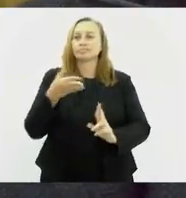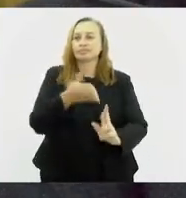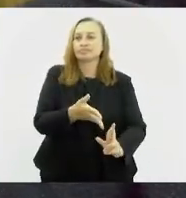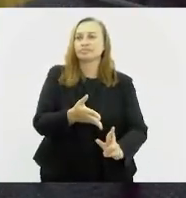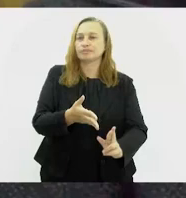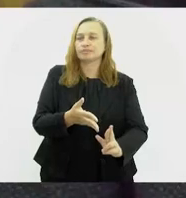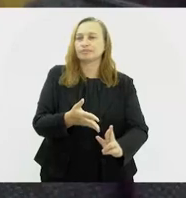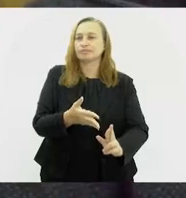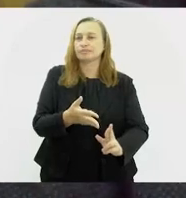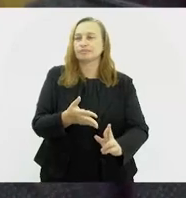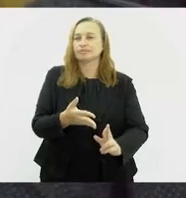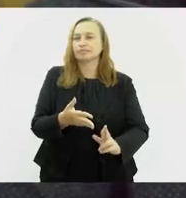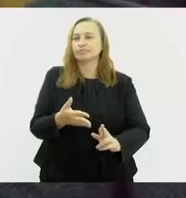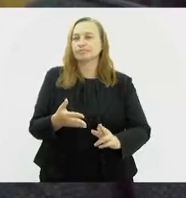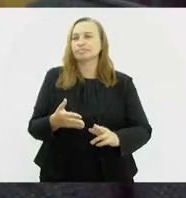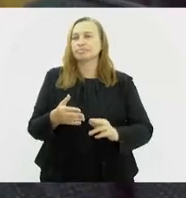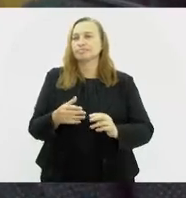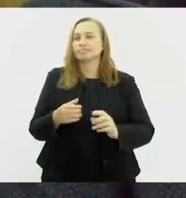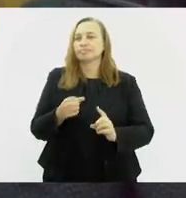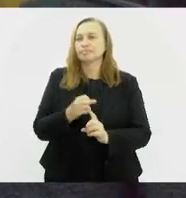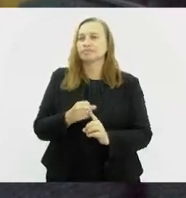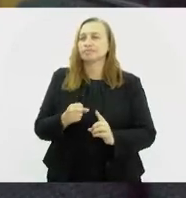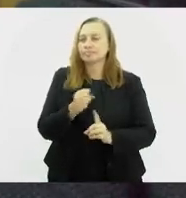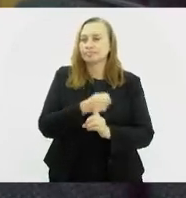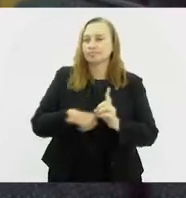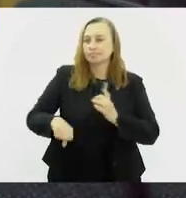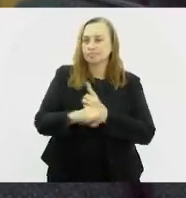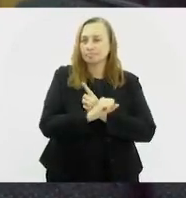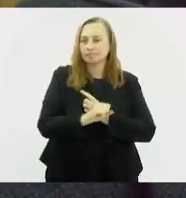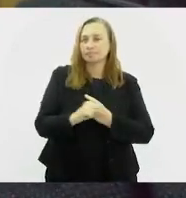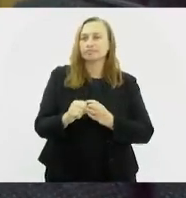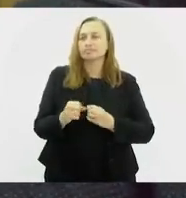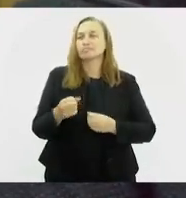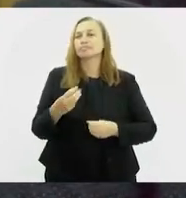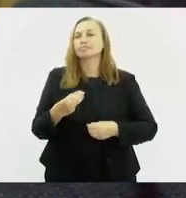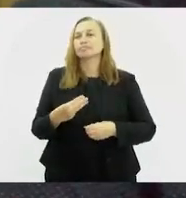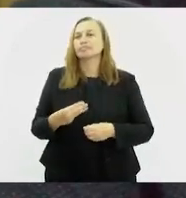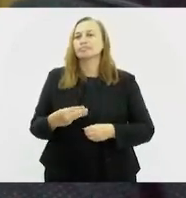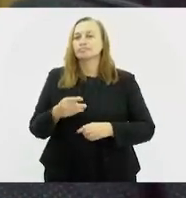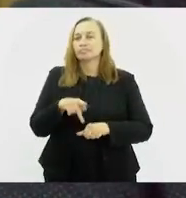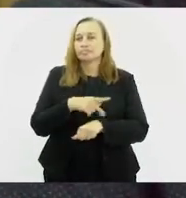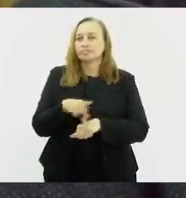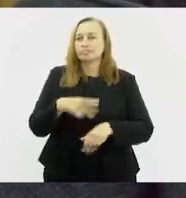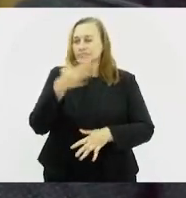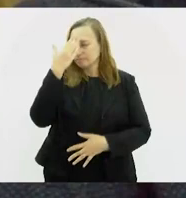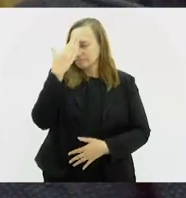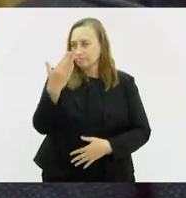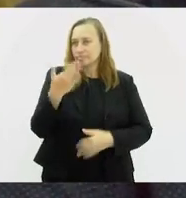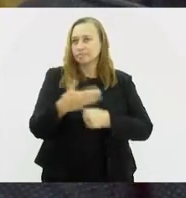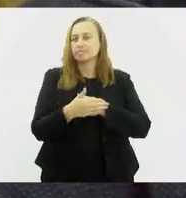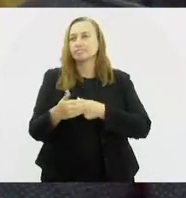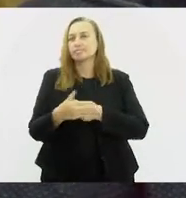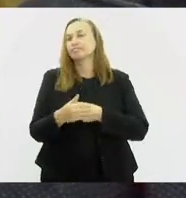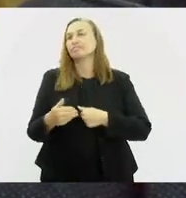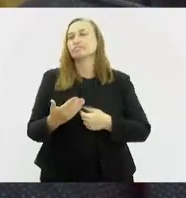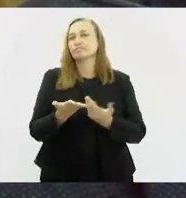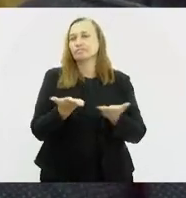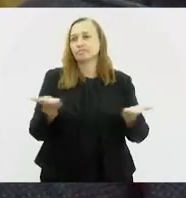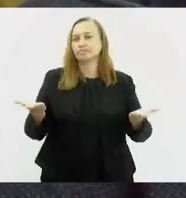só no município, mas como em nosso país. Meu muitíssimo obrigado, meu respeito, carinho e amor por